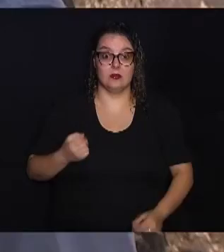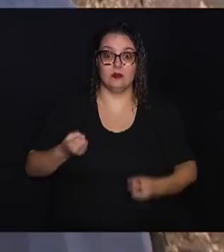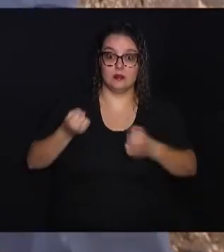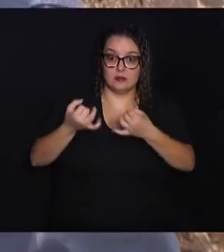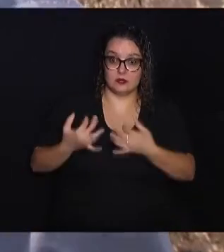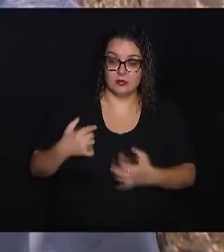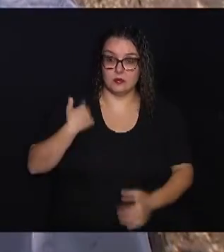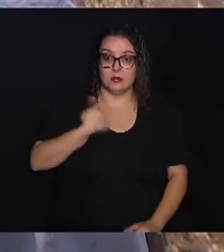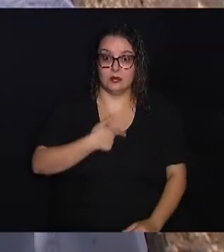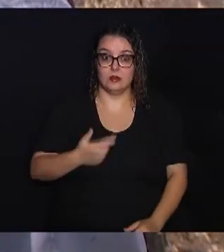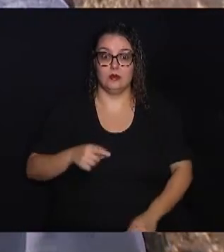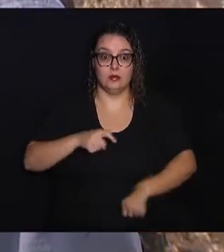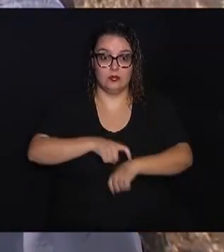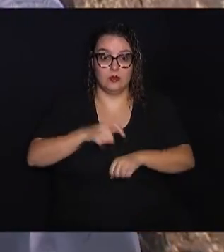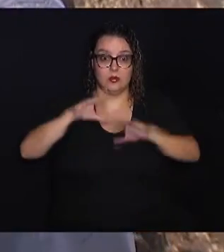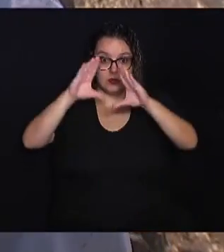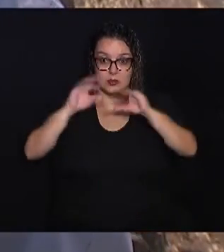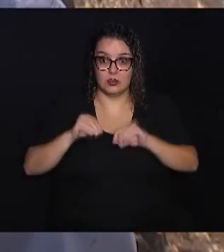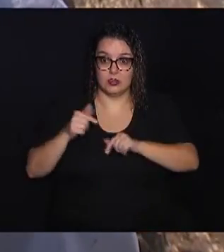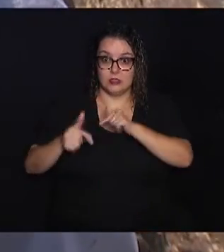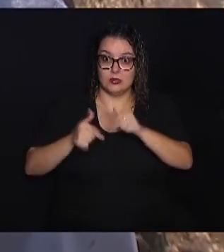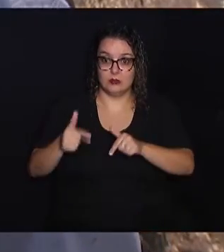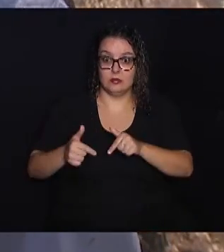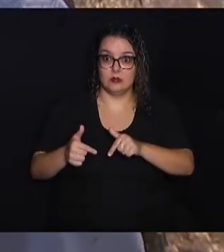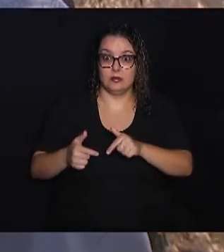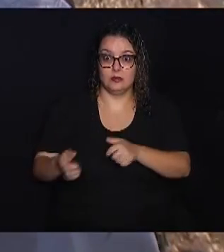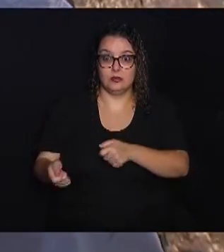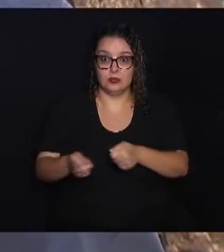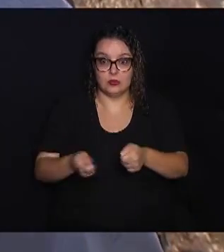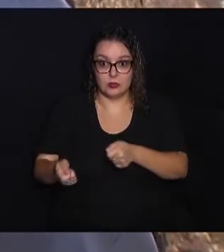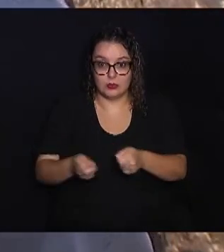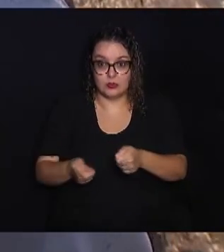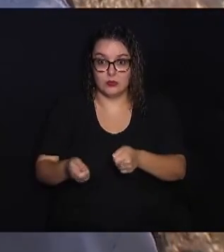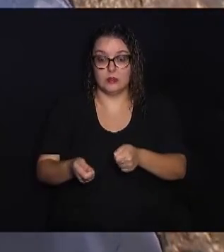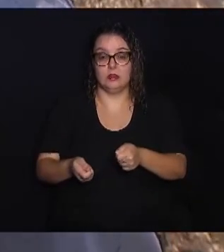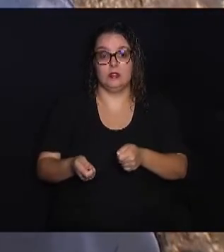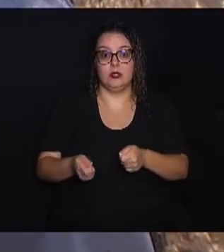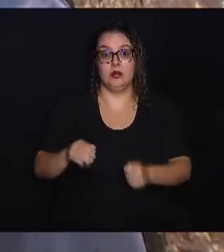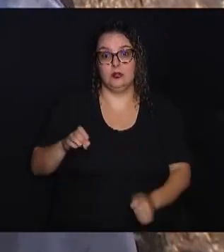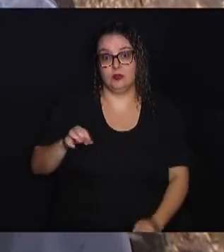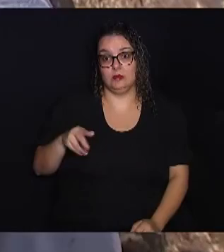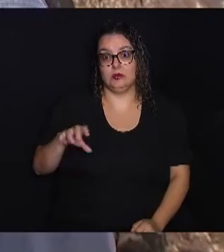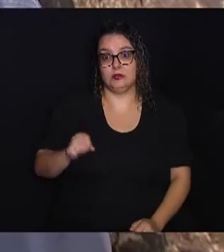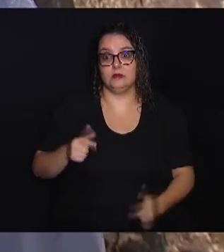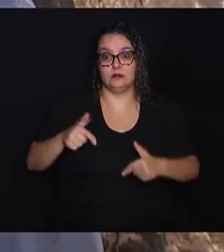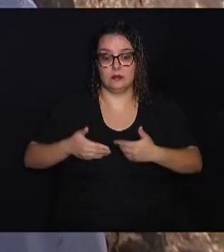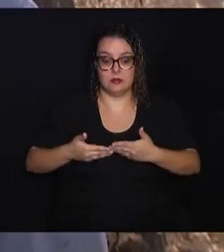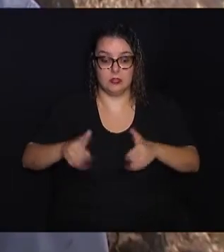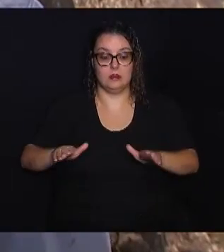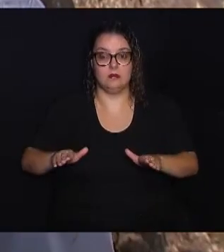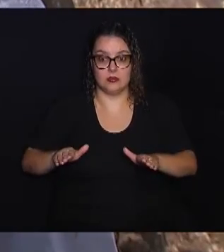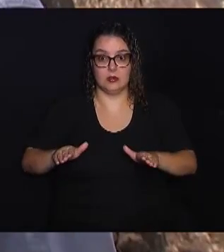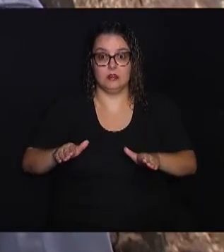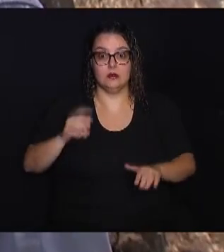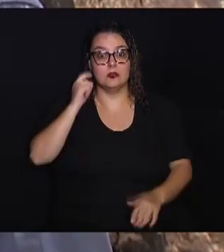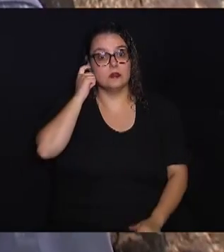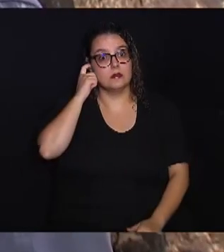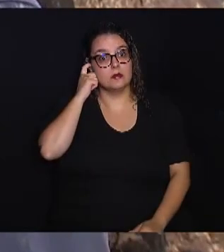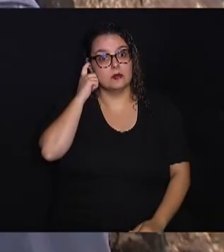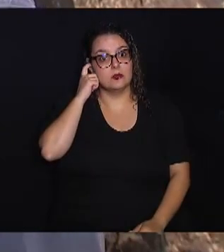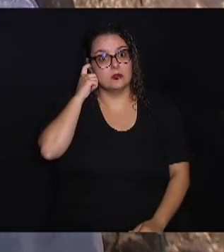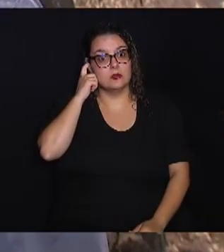período da noite a gente trabalhe somente no monitoramento e contenção em locais que sejam mais abertos, né? O combate à noite ele não